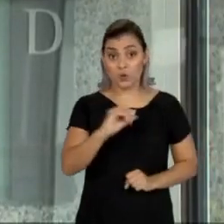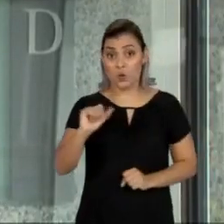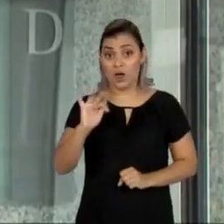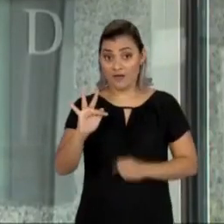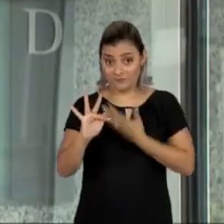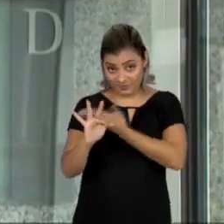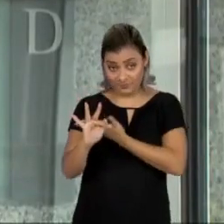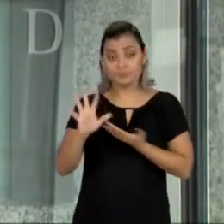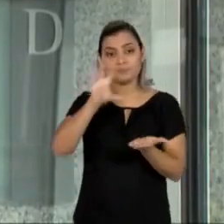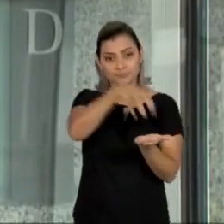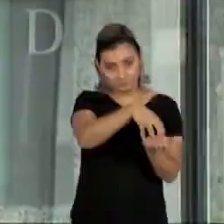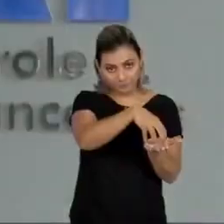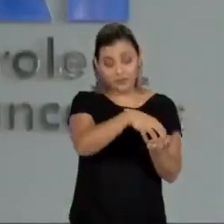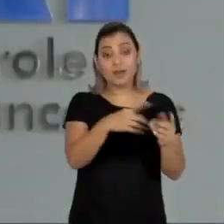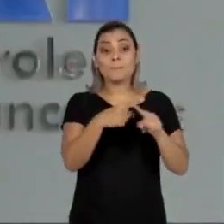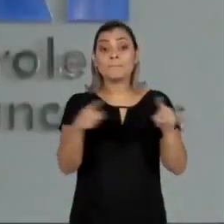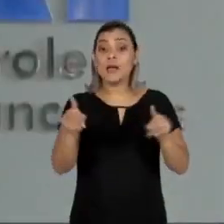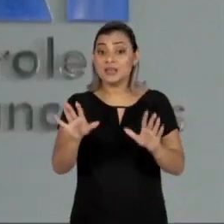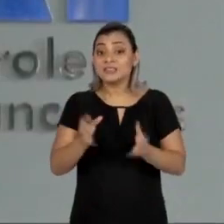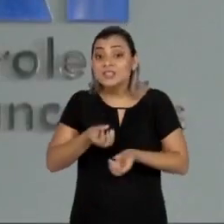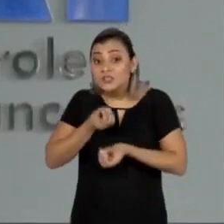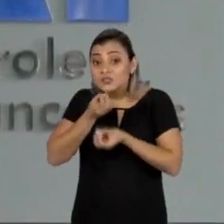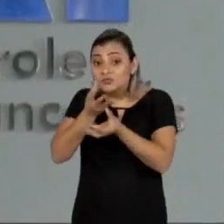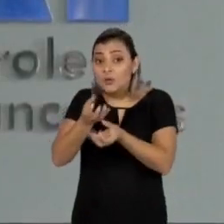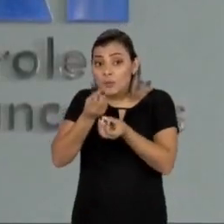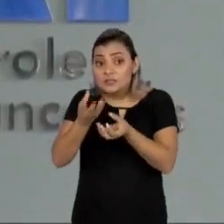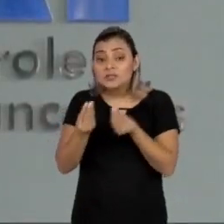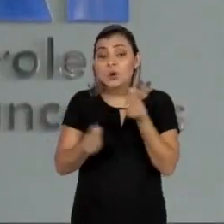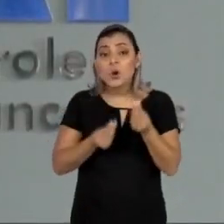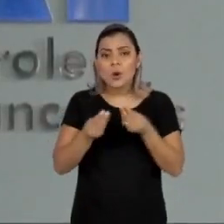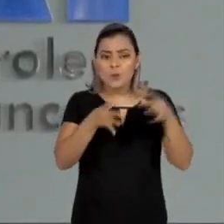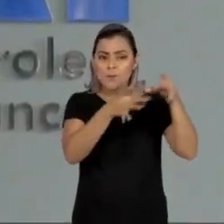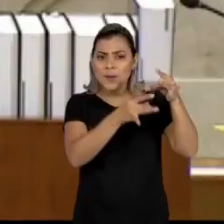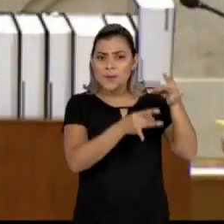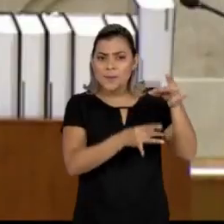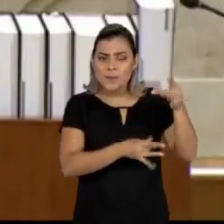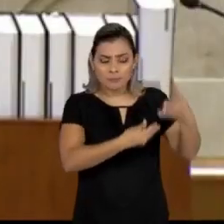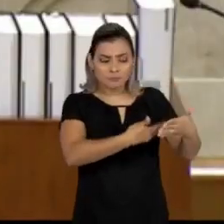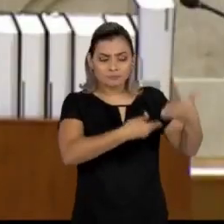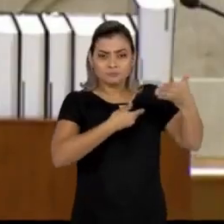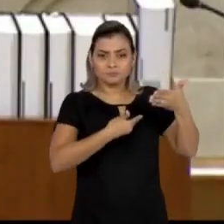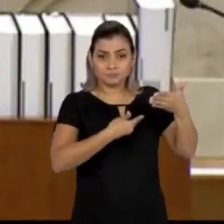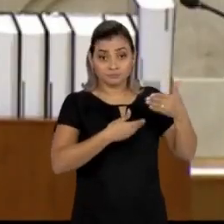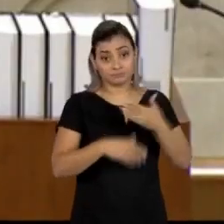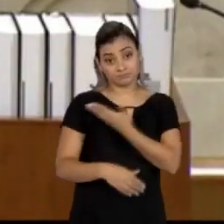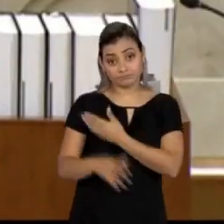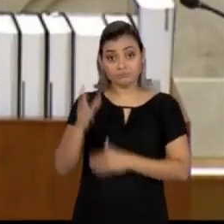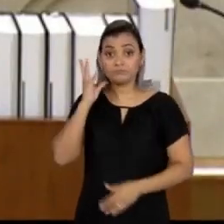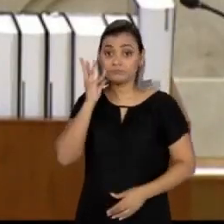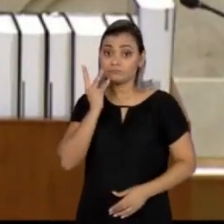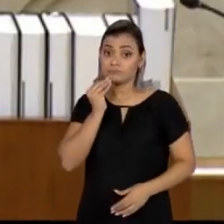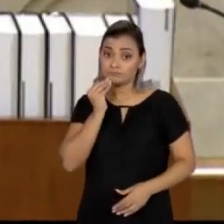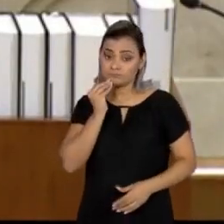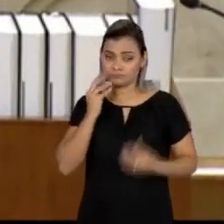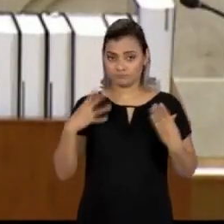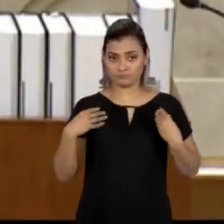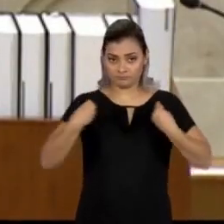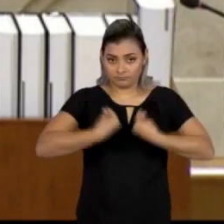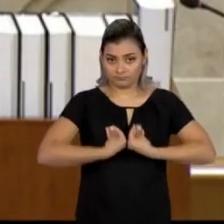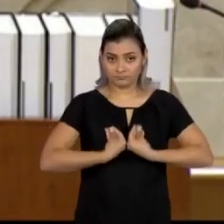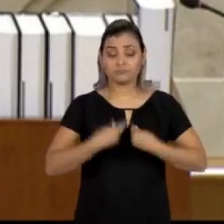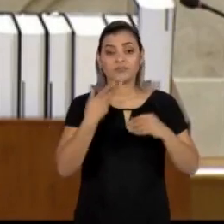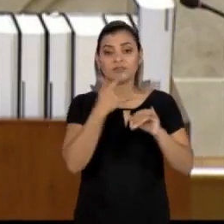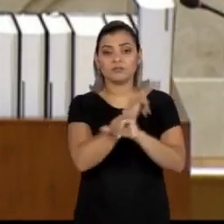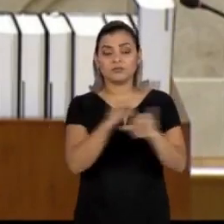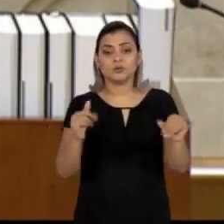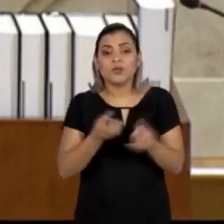COAF, mas divergiram sobre como esses dados podem ser repassados. Toffoli votou para restringir o compartilhamento